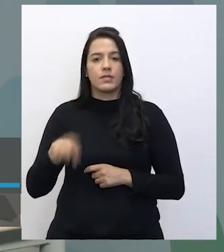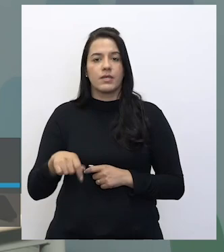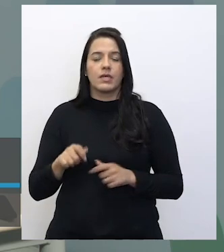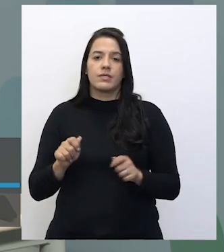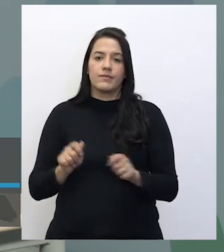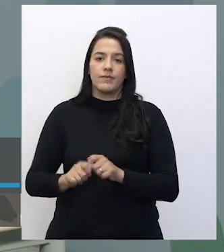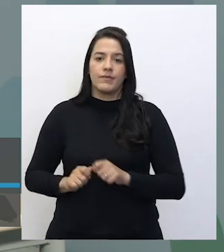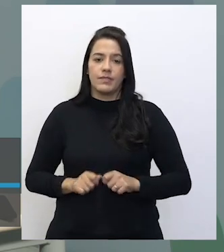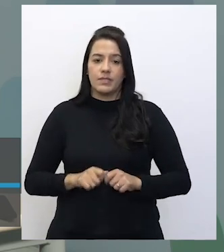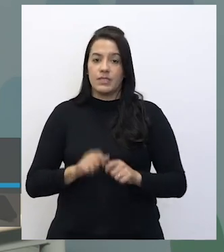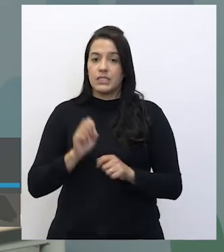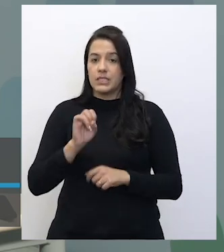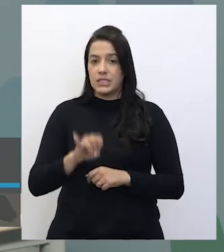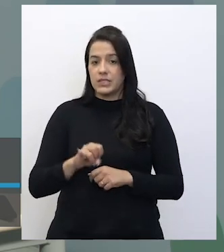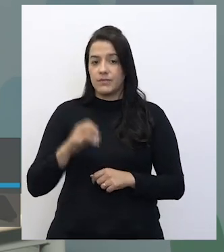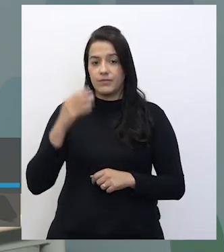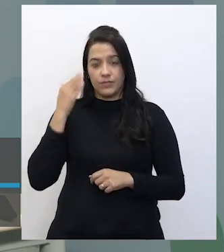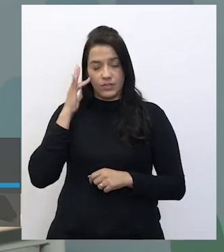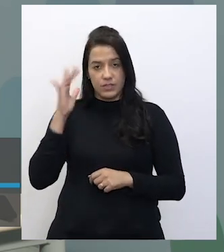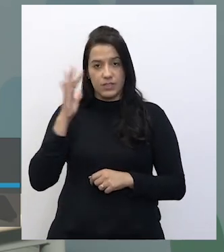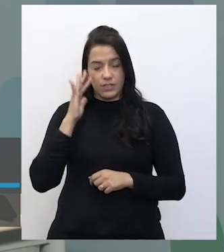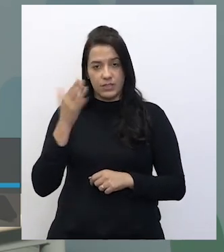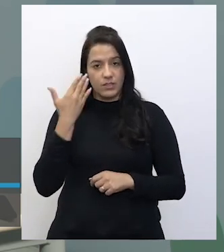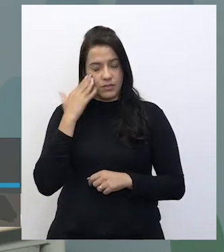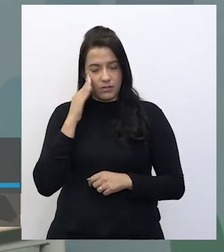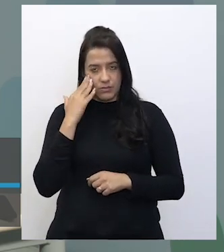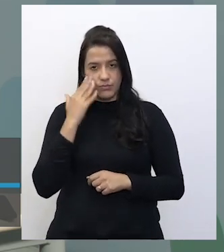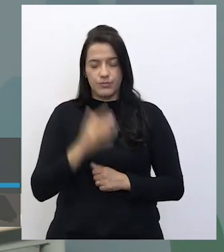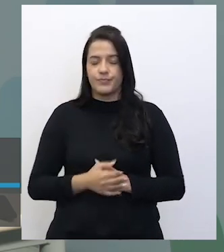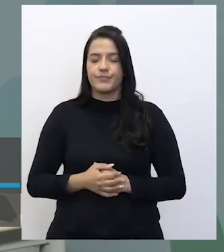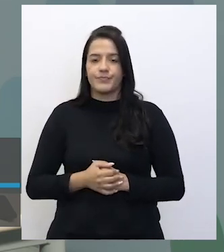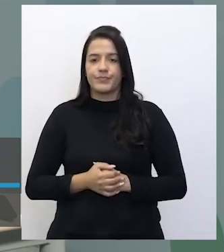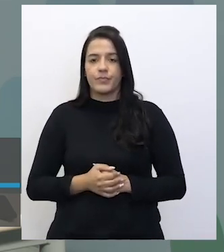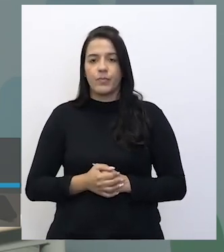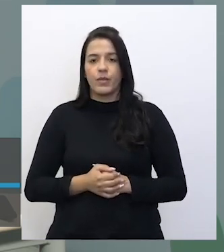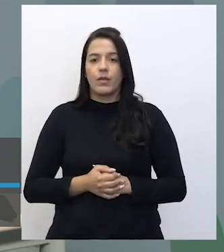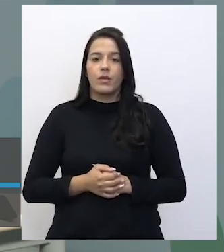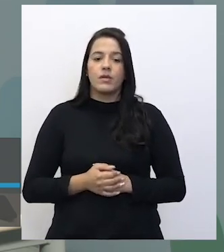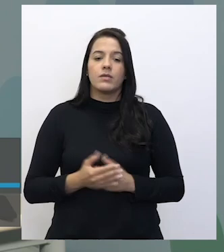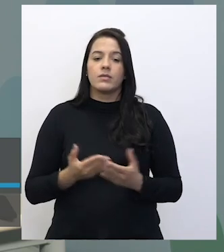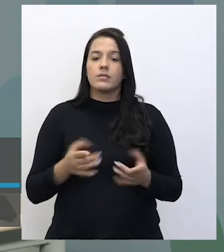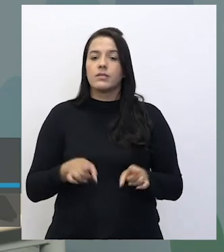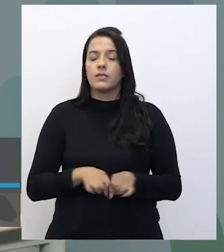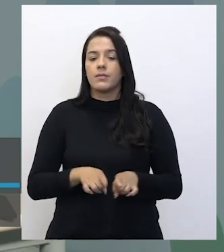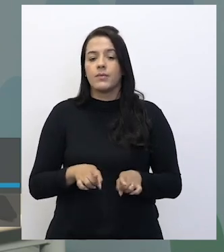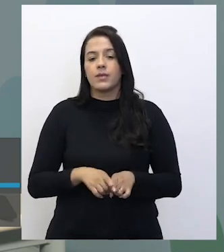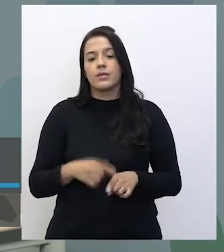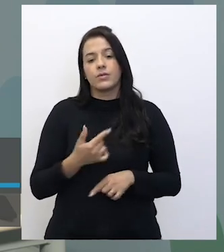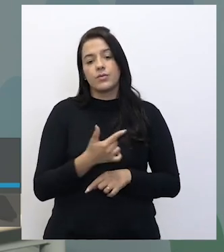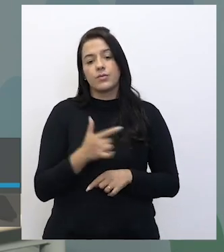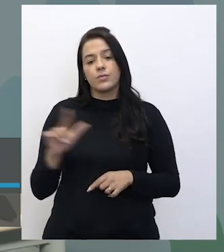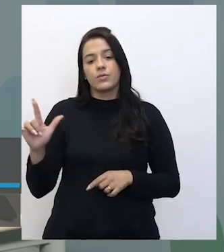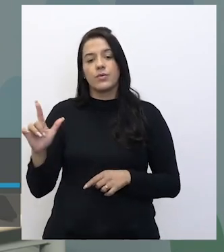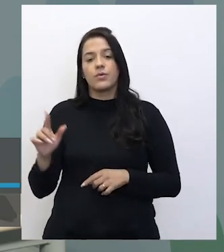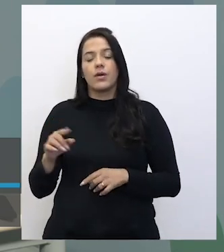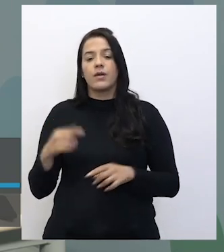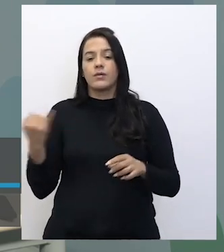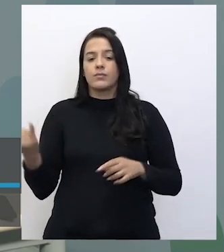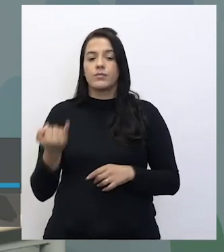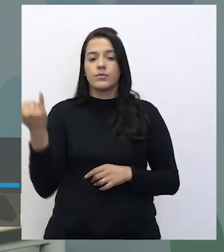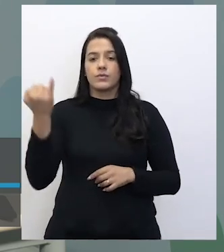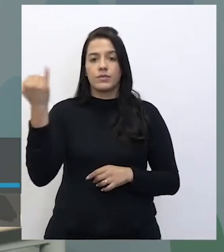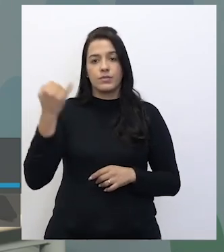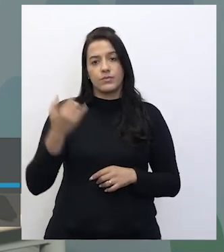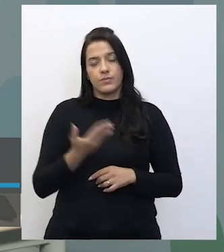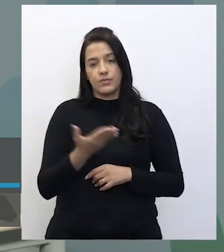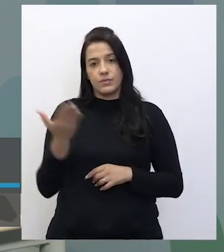gente entende a filosofia enquanto exercício. Né? Além do método, também é crucial no